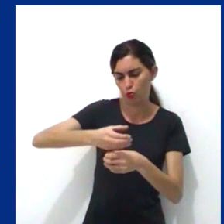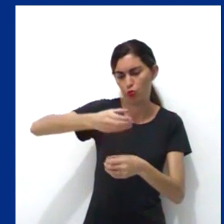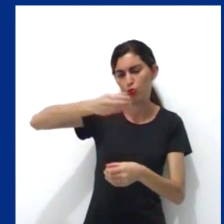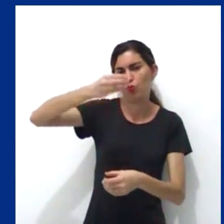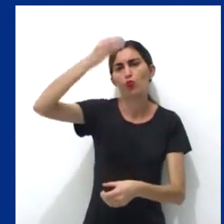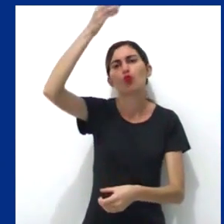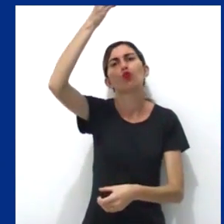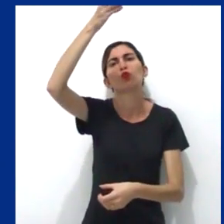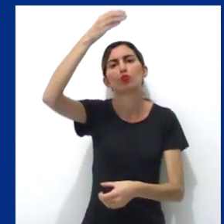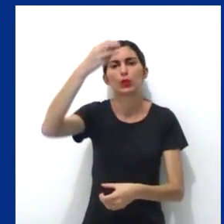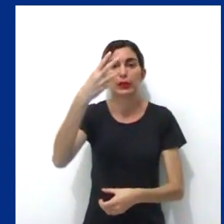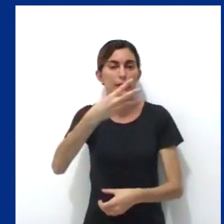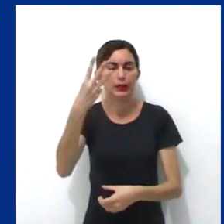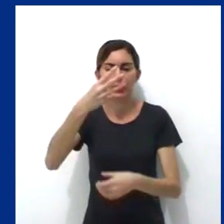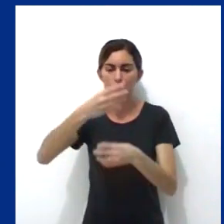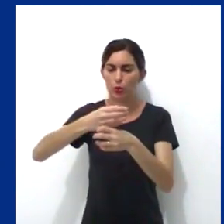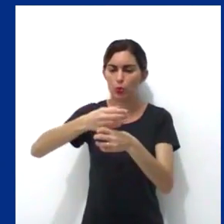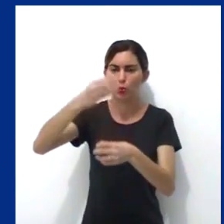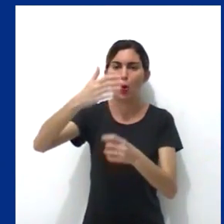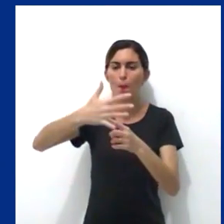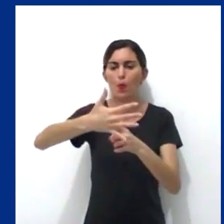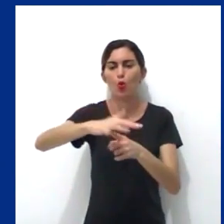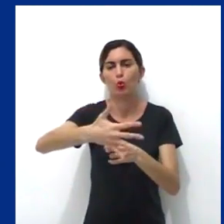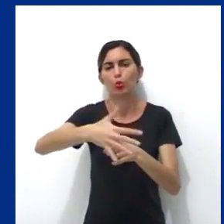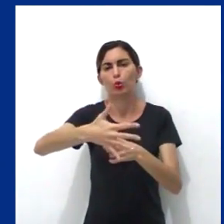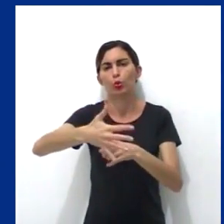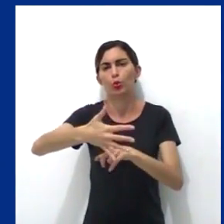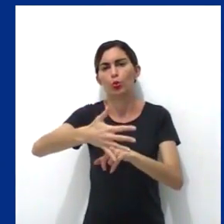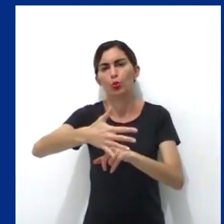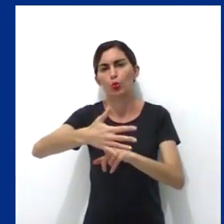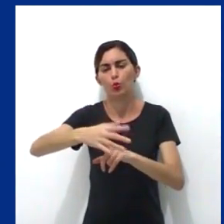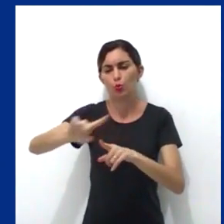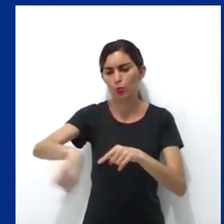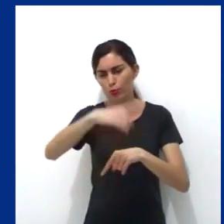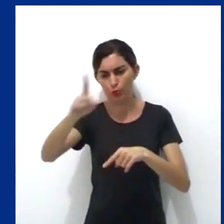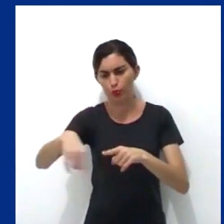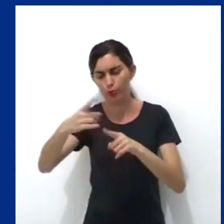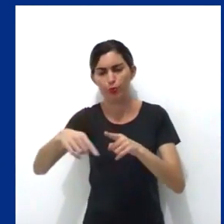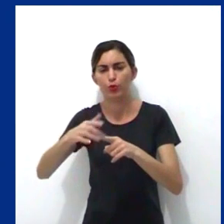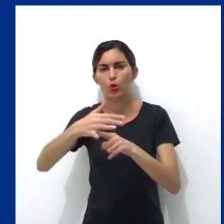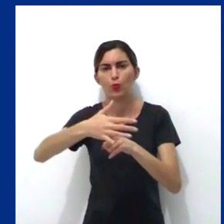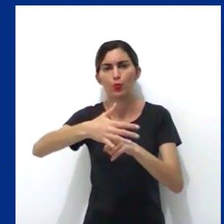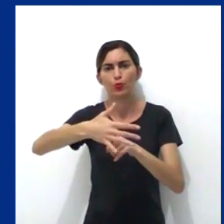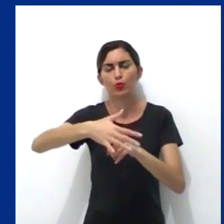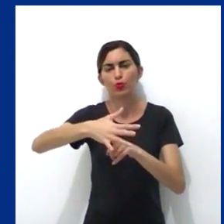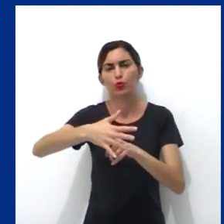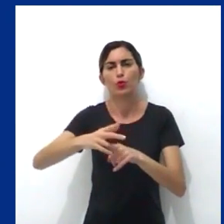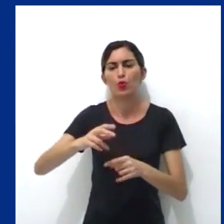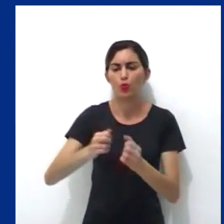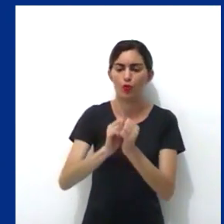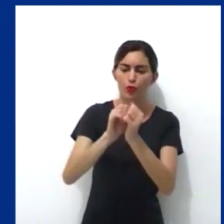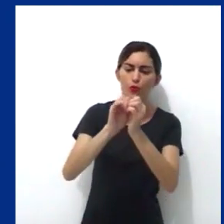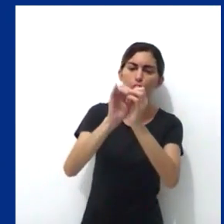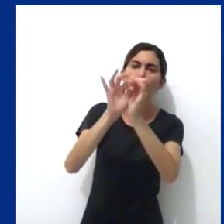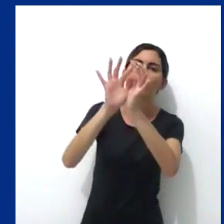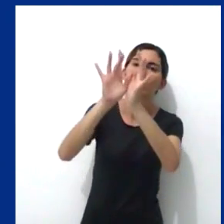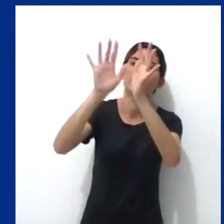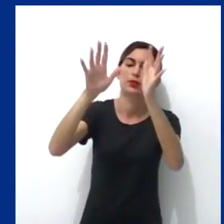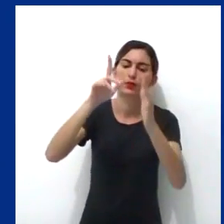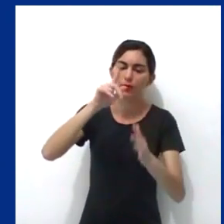carvão. A partir dessa queima vai aquecer a caldeira que tem a água. O vapor da água vai